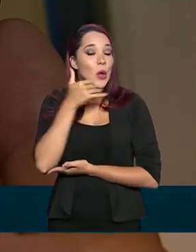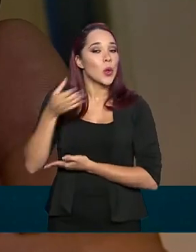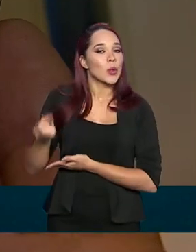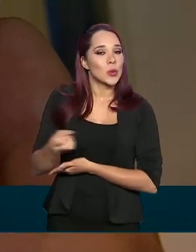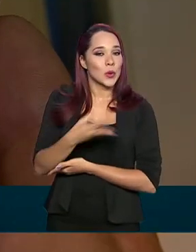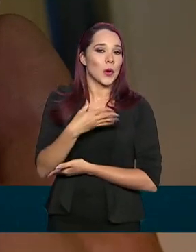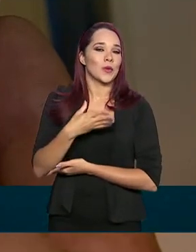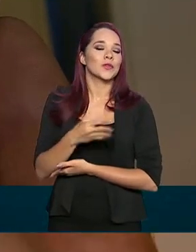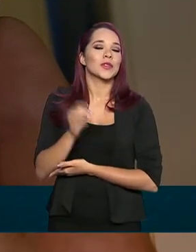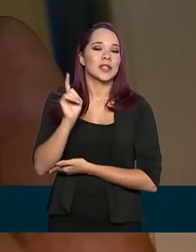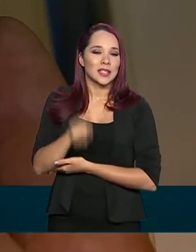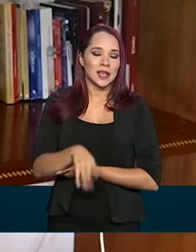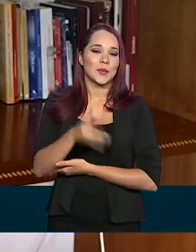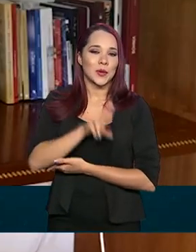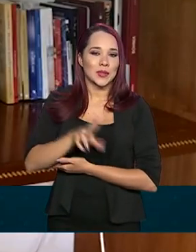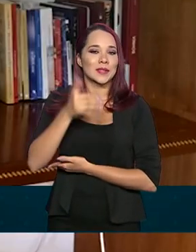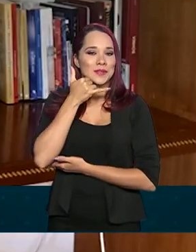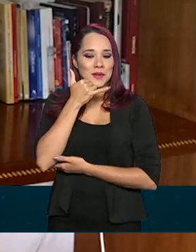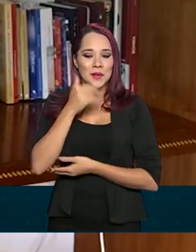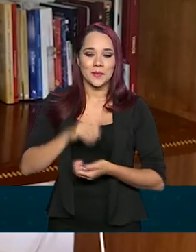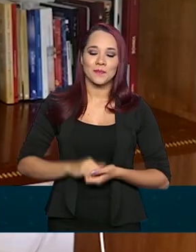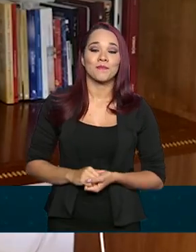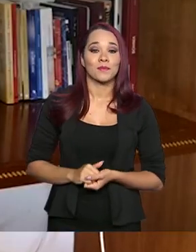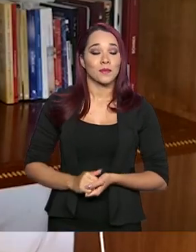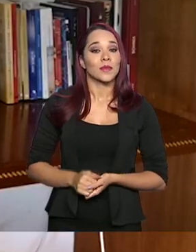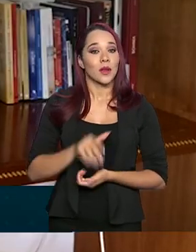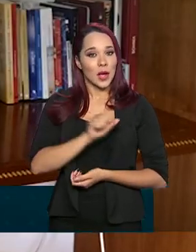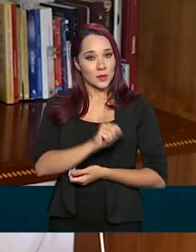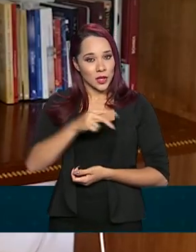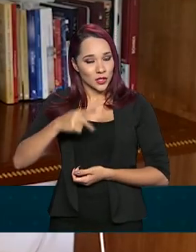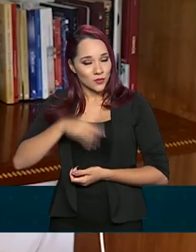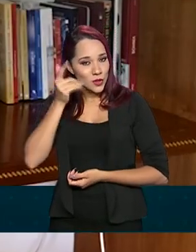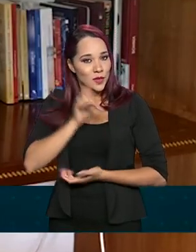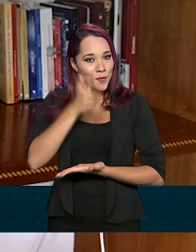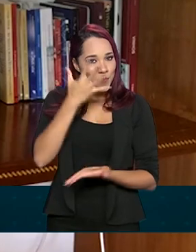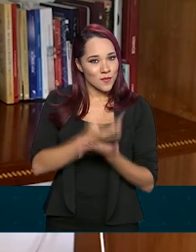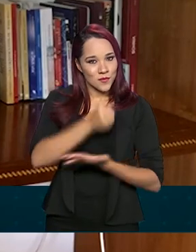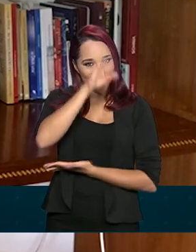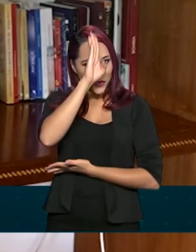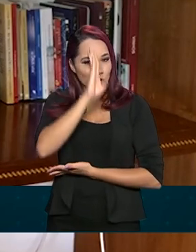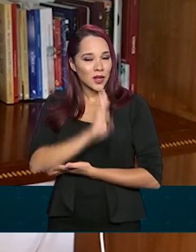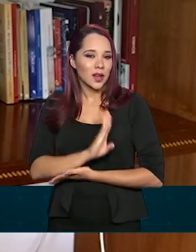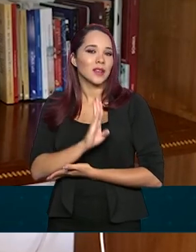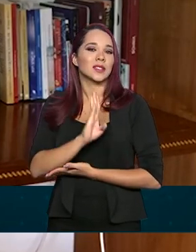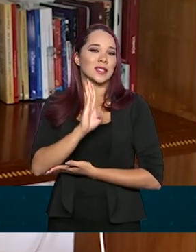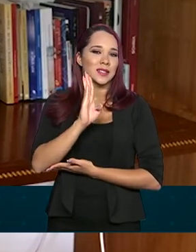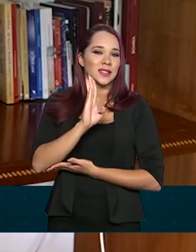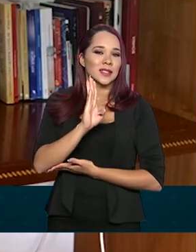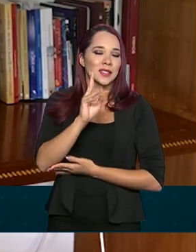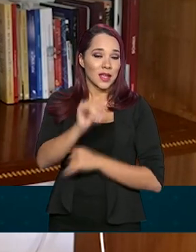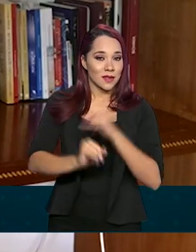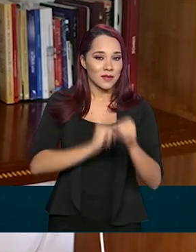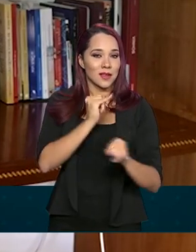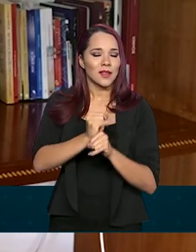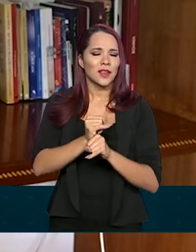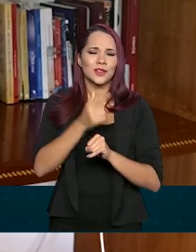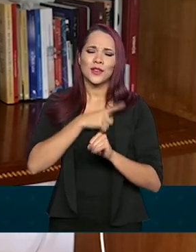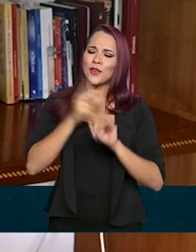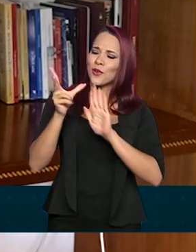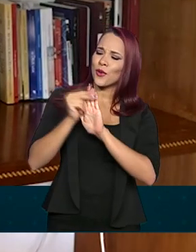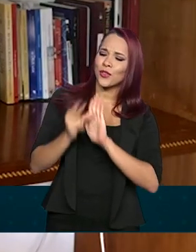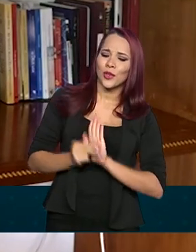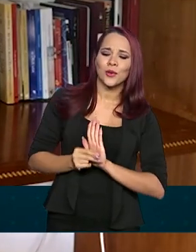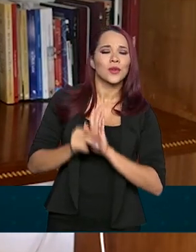versão para celular. O aplicativo pode ser baixado de graça nas lojas virtuais e tem o mesmo conteúdo